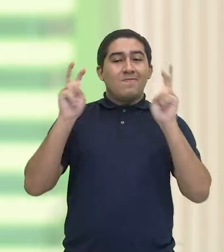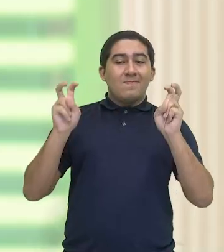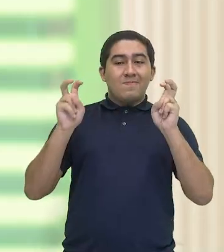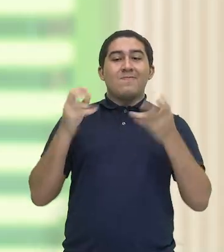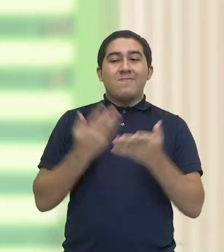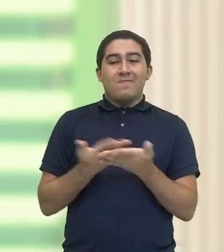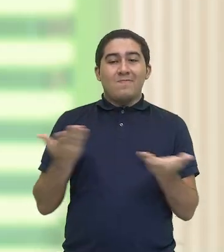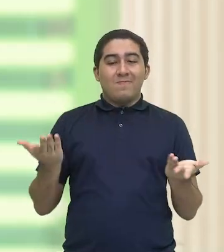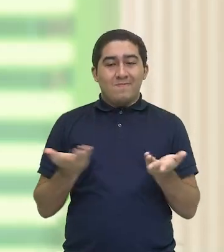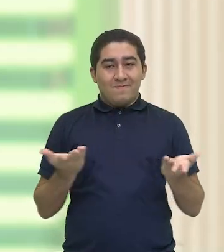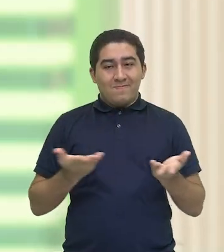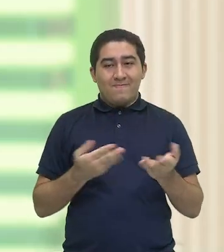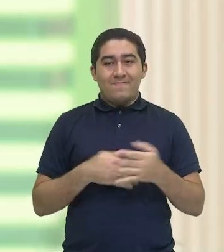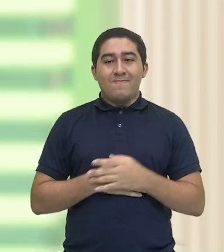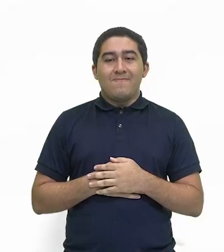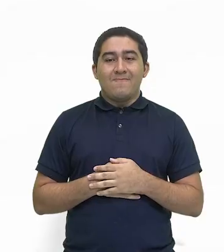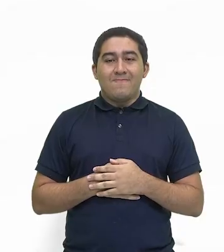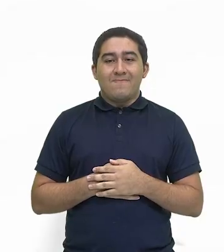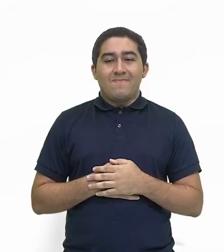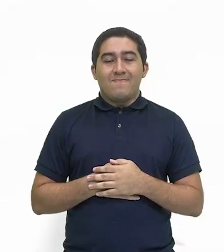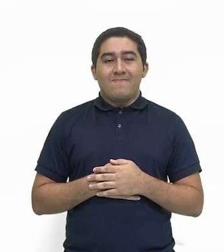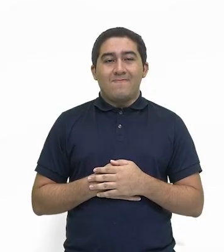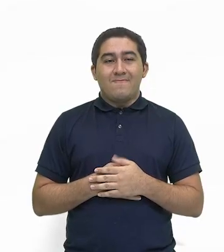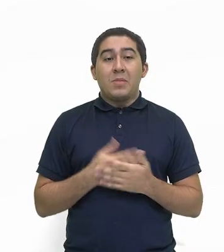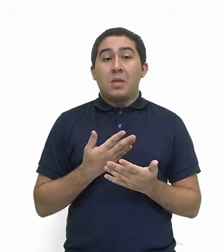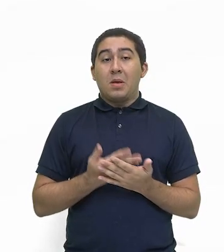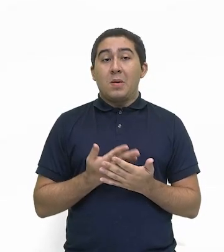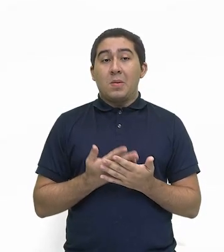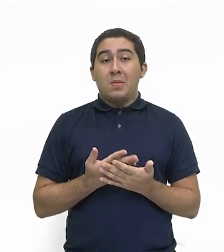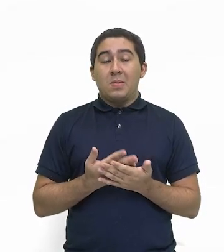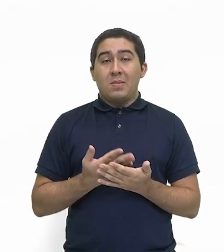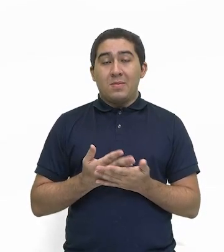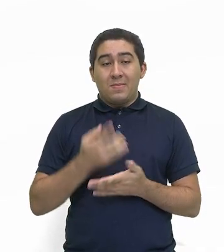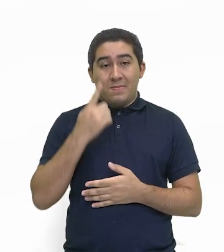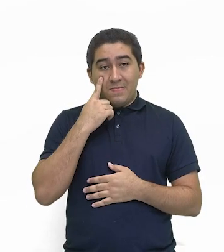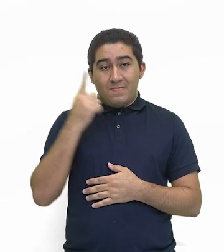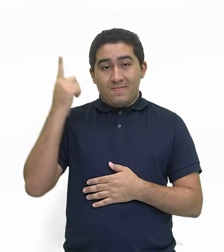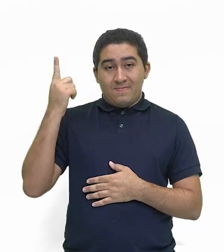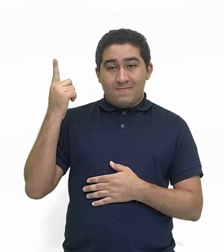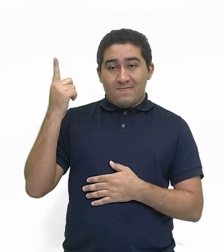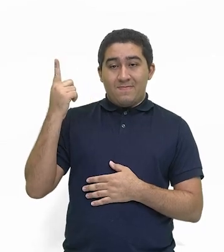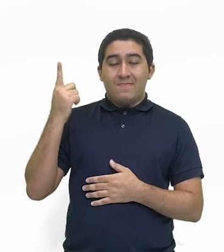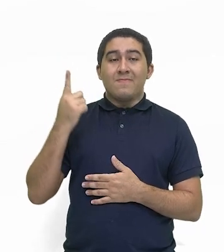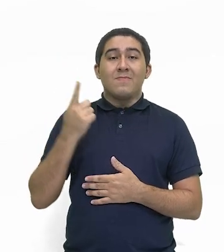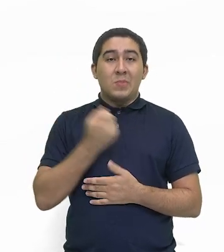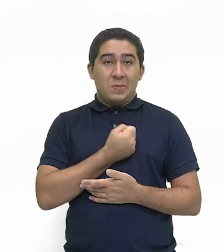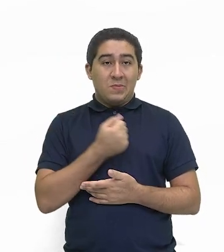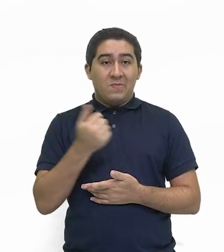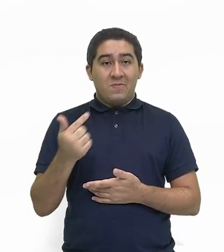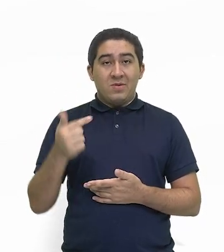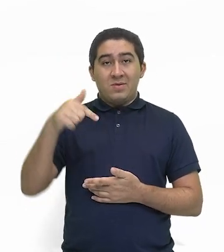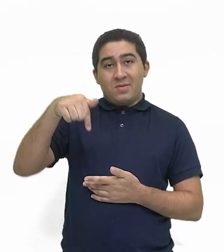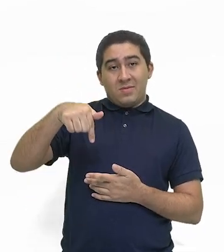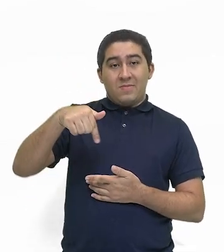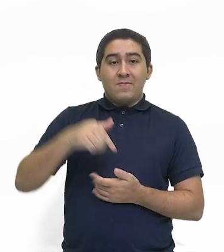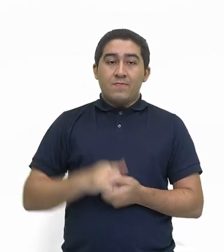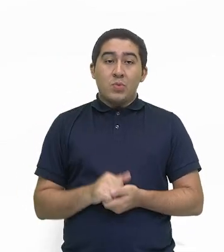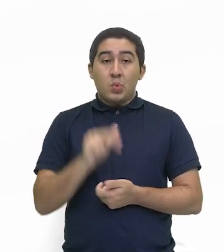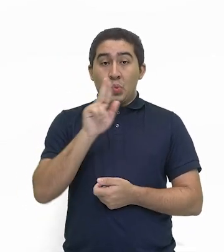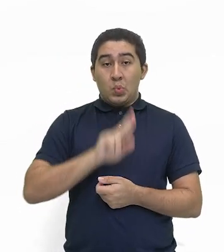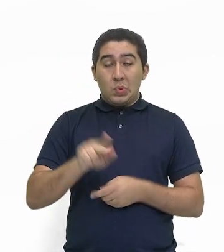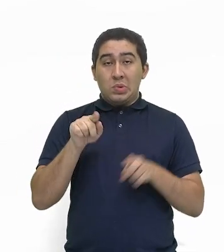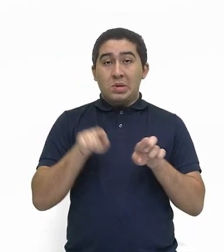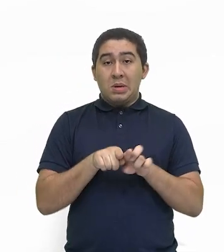objeto de conhecimento da aula de hoje. Objeto de conhecimento da aula 27, uso e